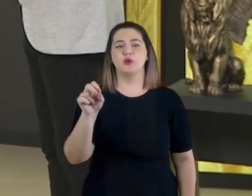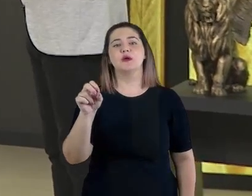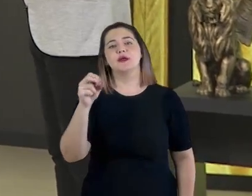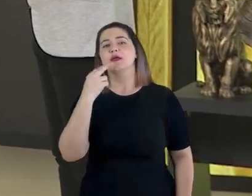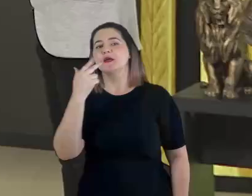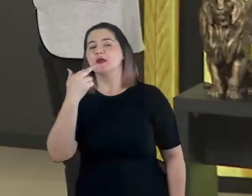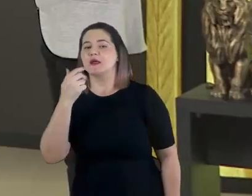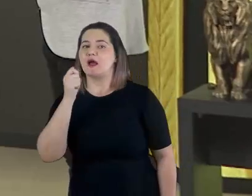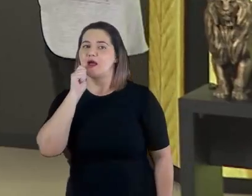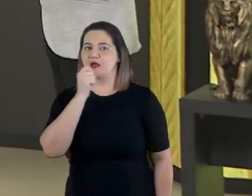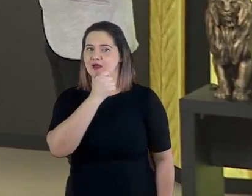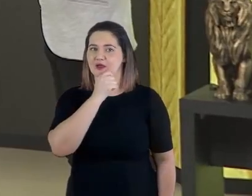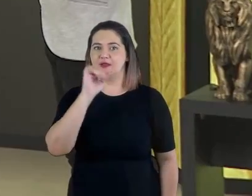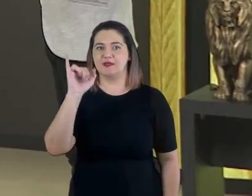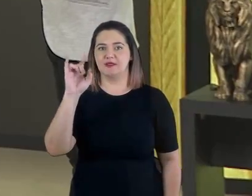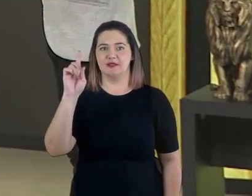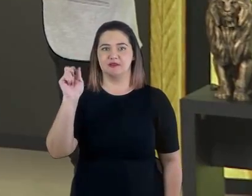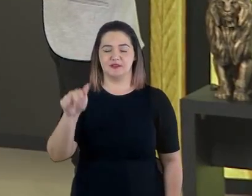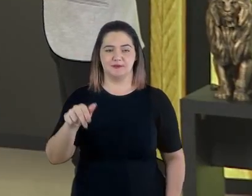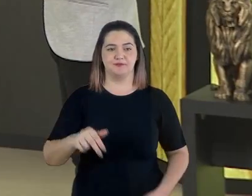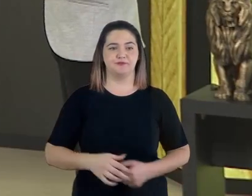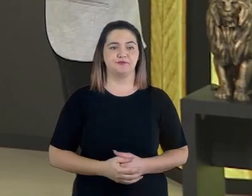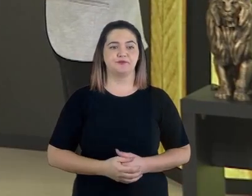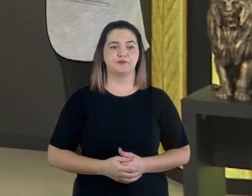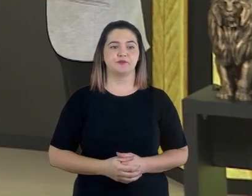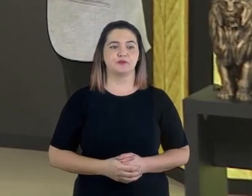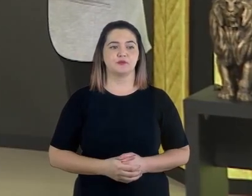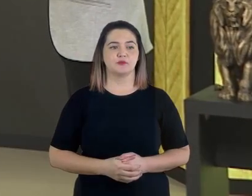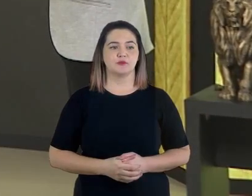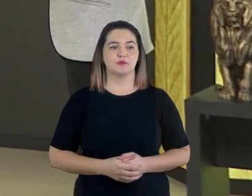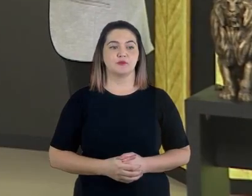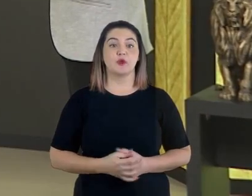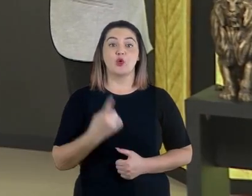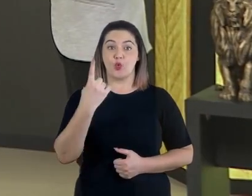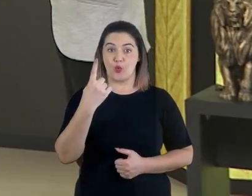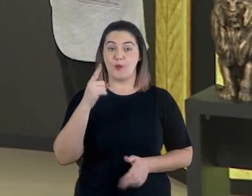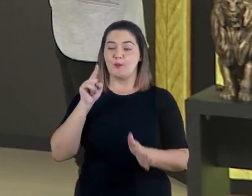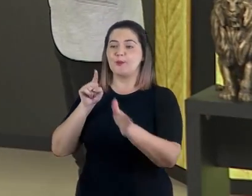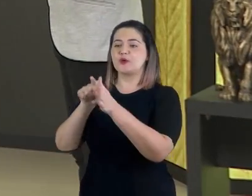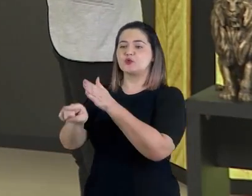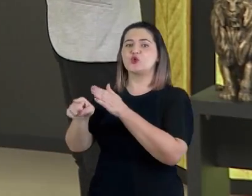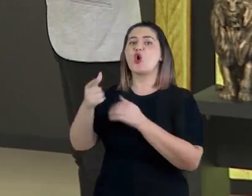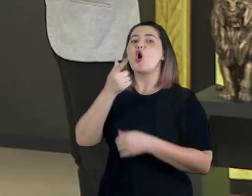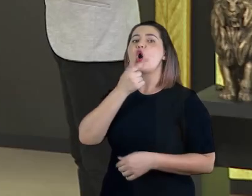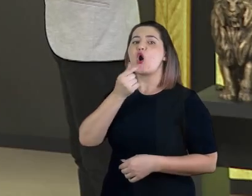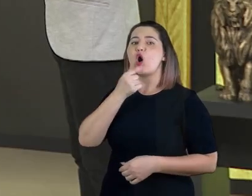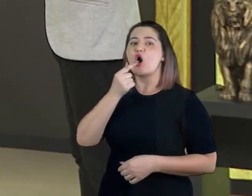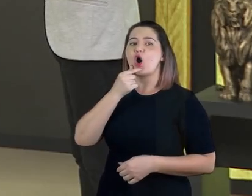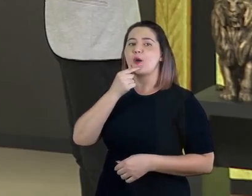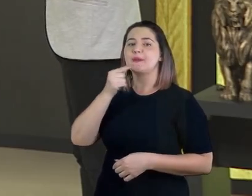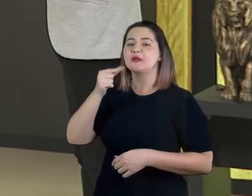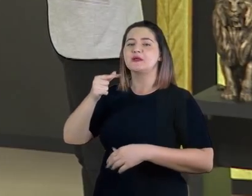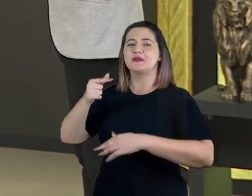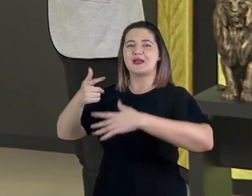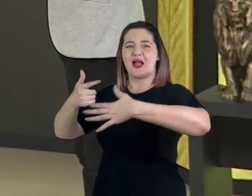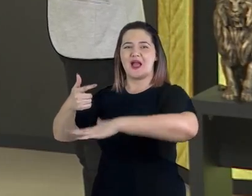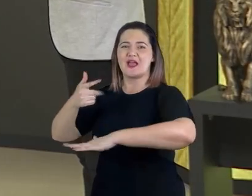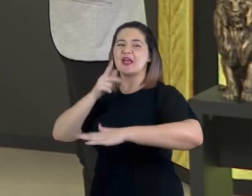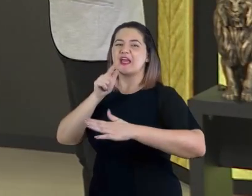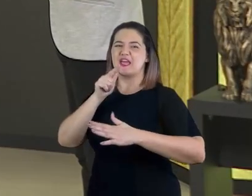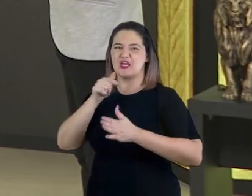estas passagens aqui, olha. Um deles perguntou ao homem vestido de linho que estava sobre as águas do